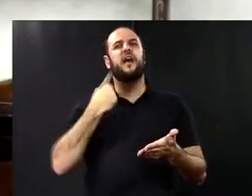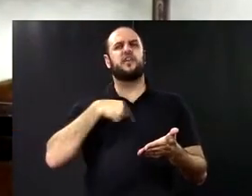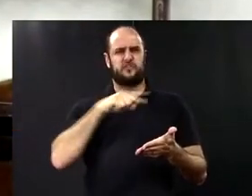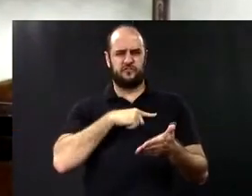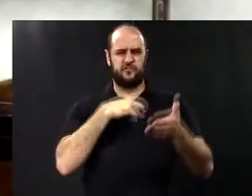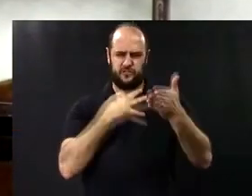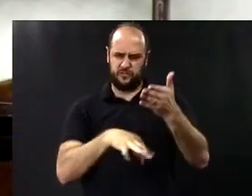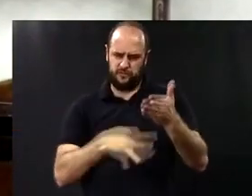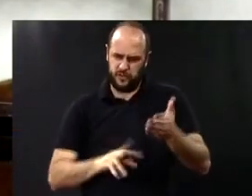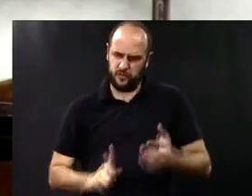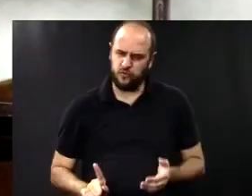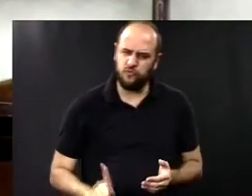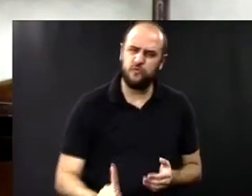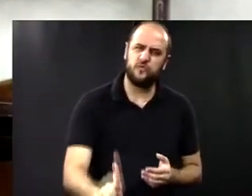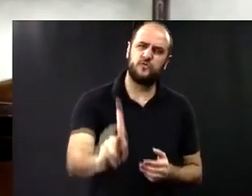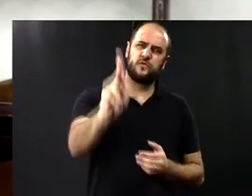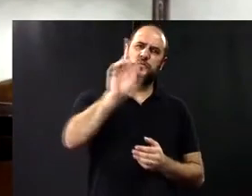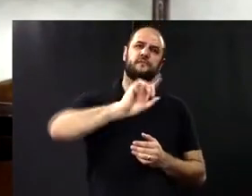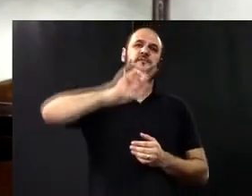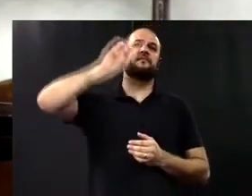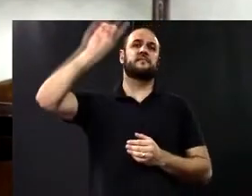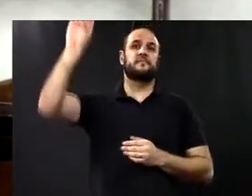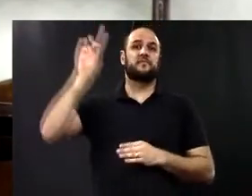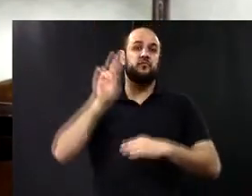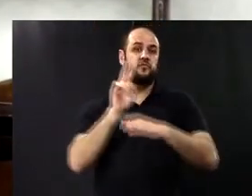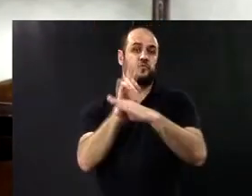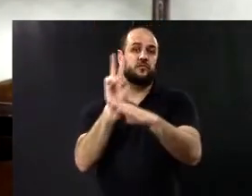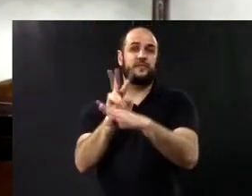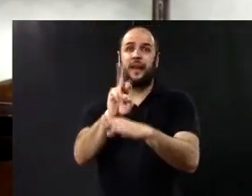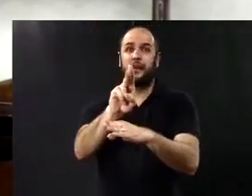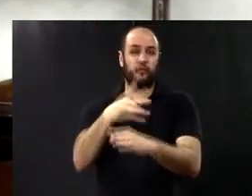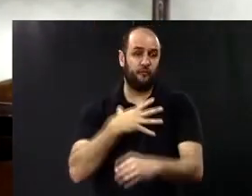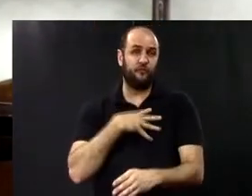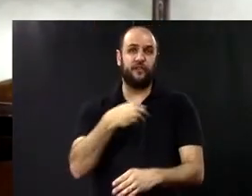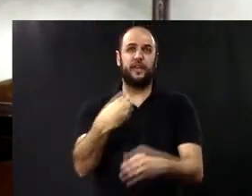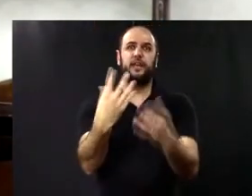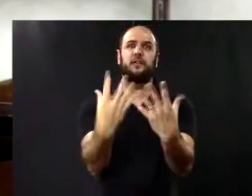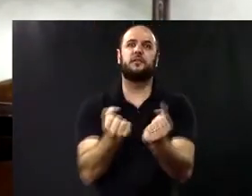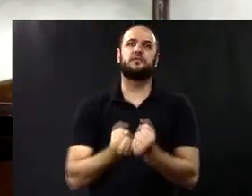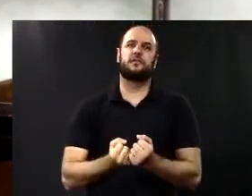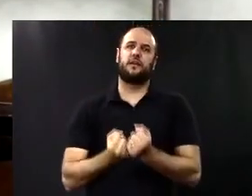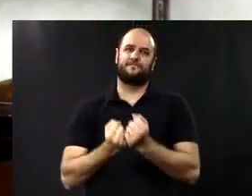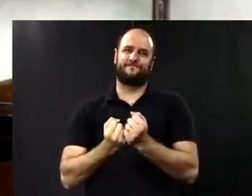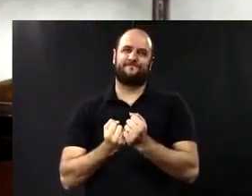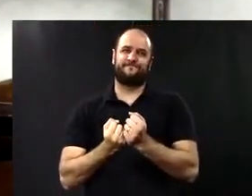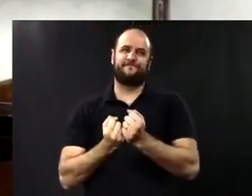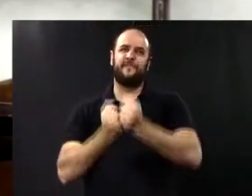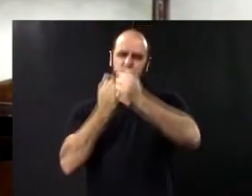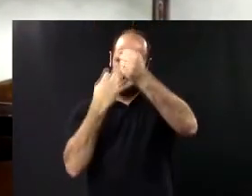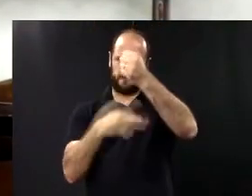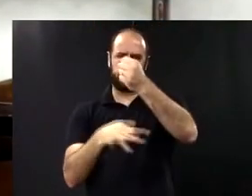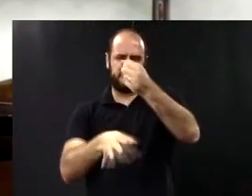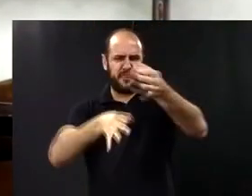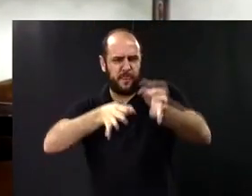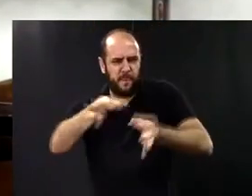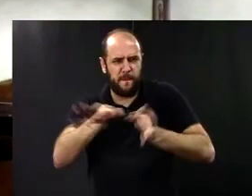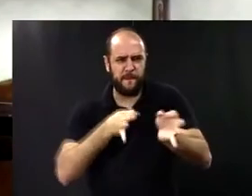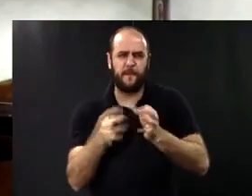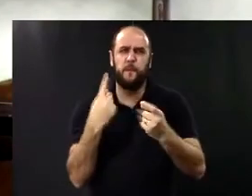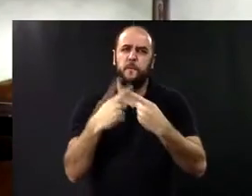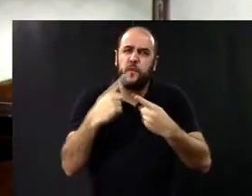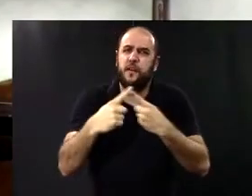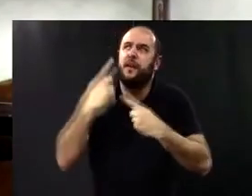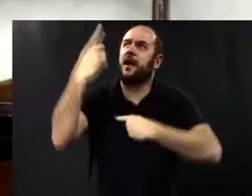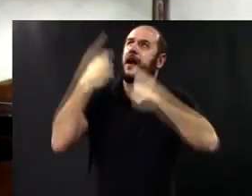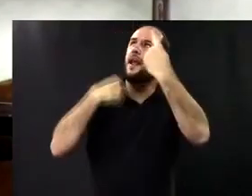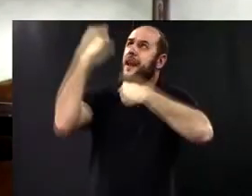perseverais, Deus vos trata como filhos. A disciplina faz parte desse relacionamento